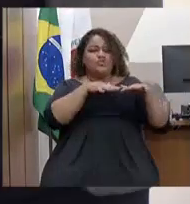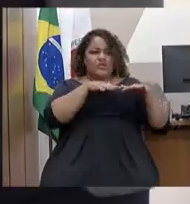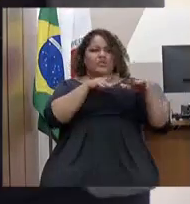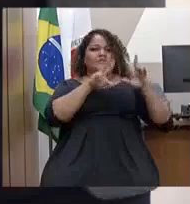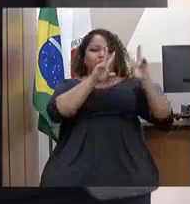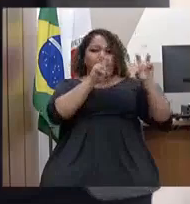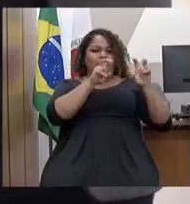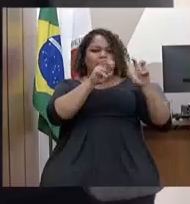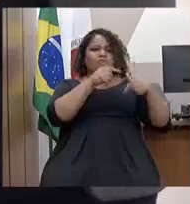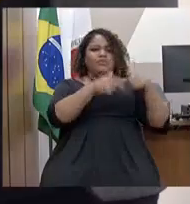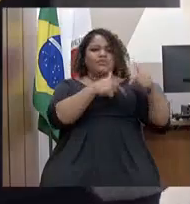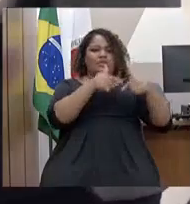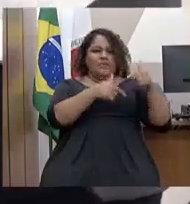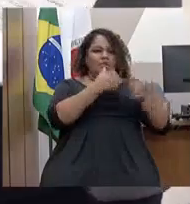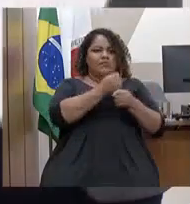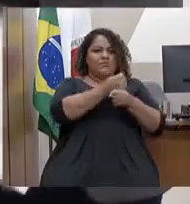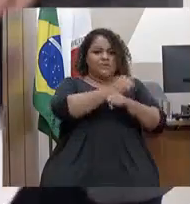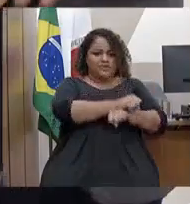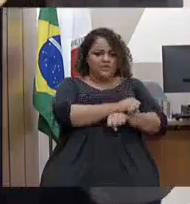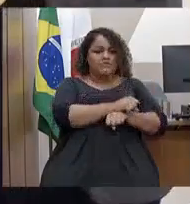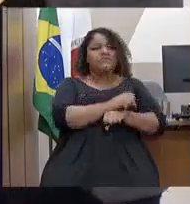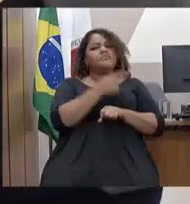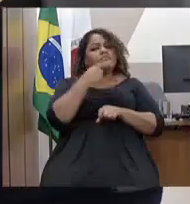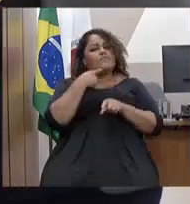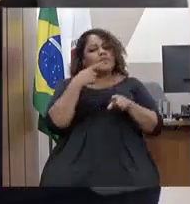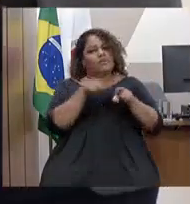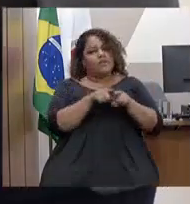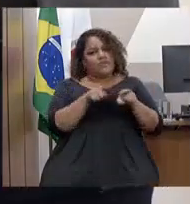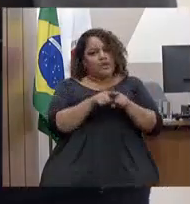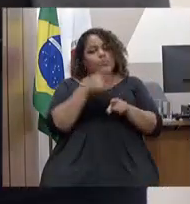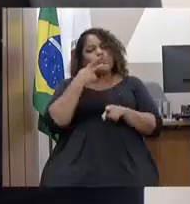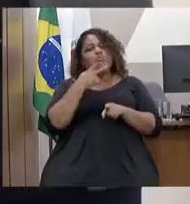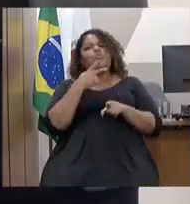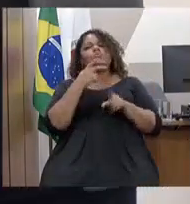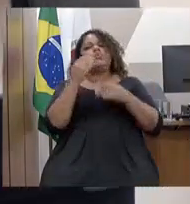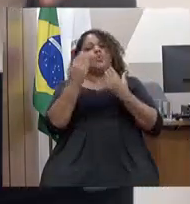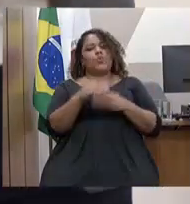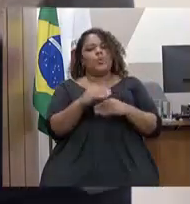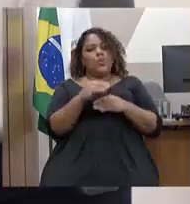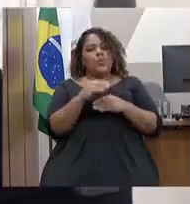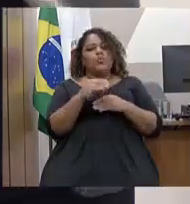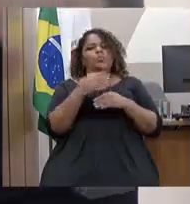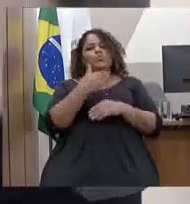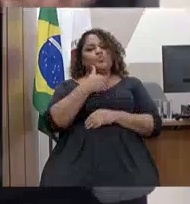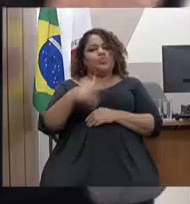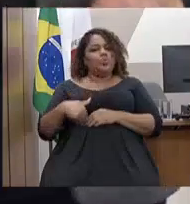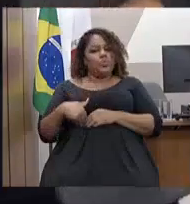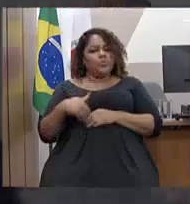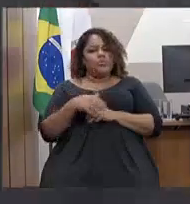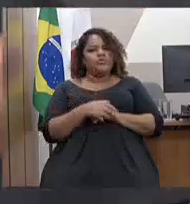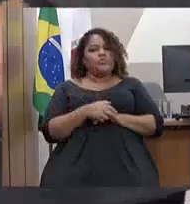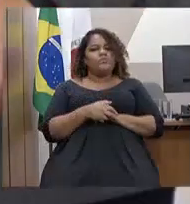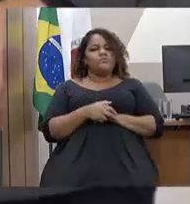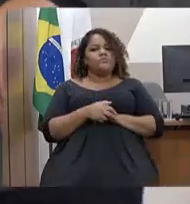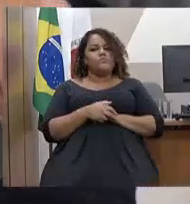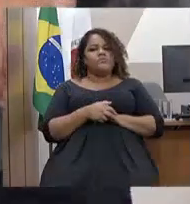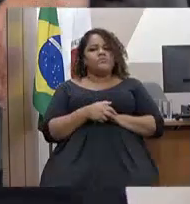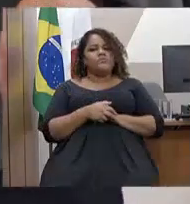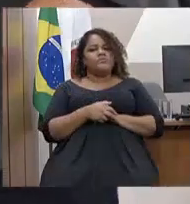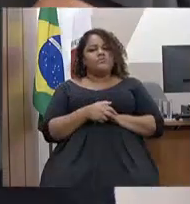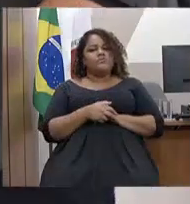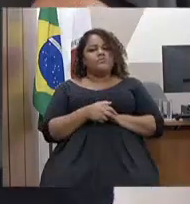colocamos essa discussão no concurso público né do do preencher né novamente